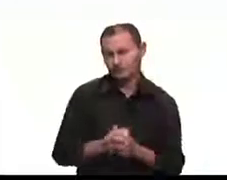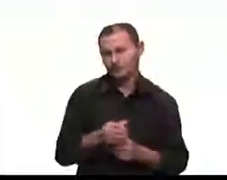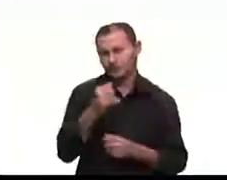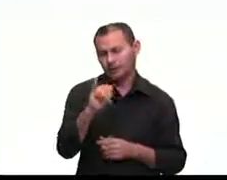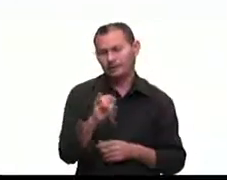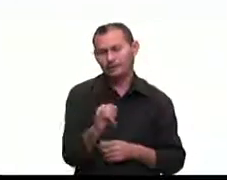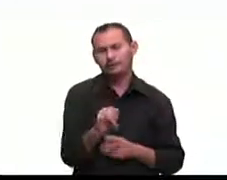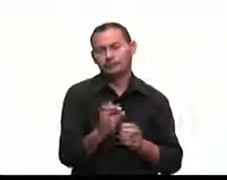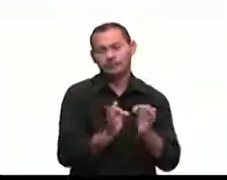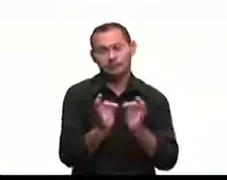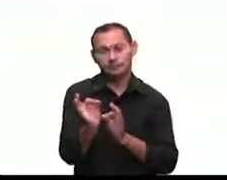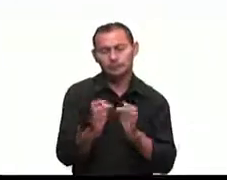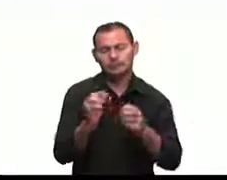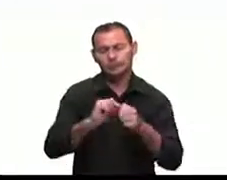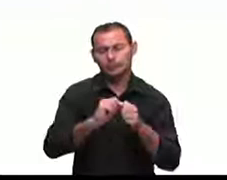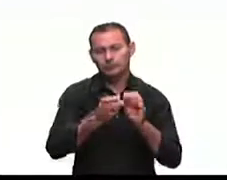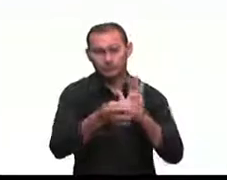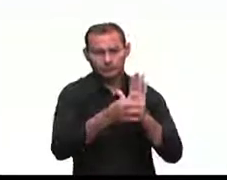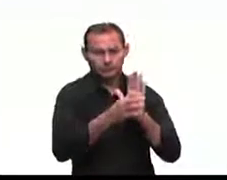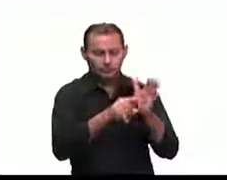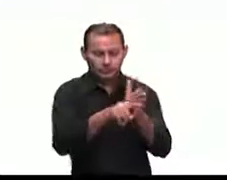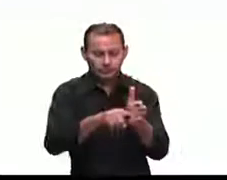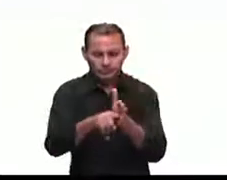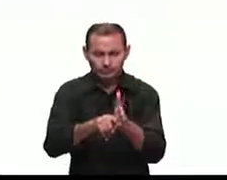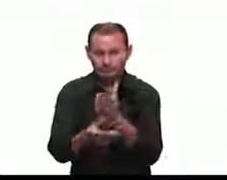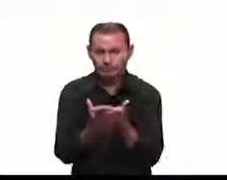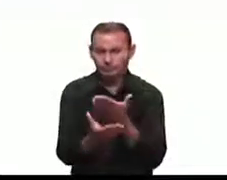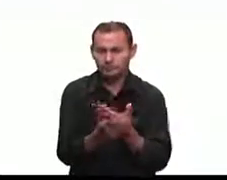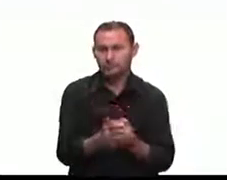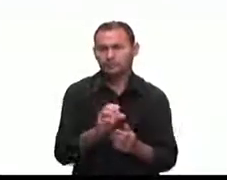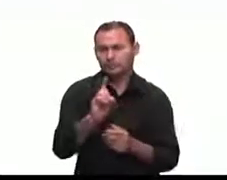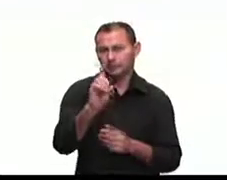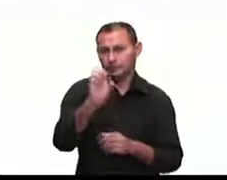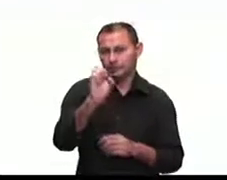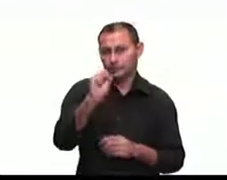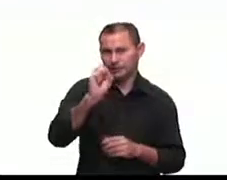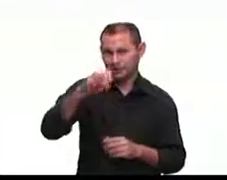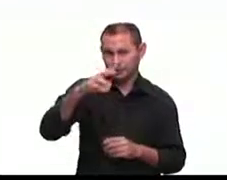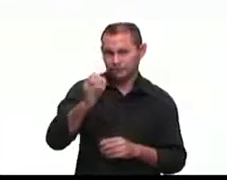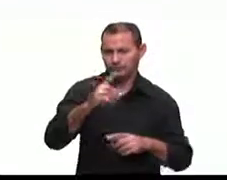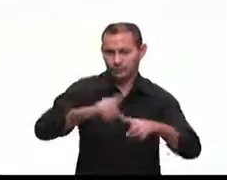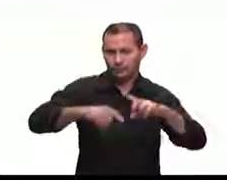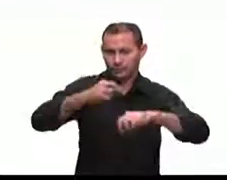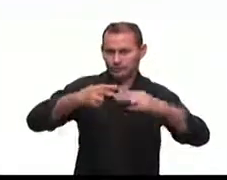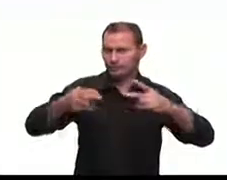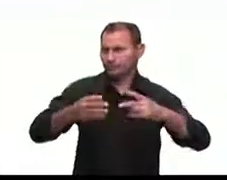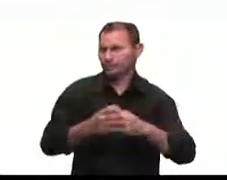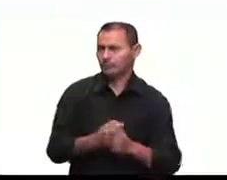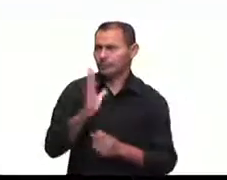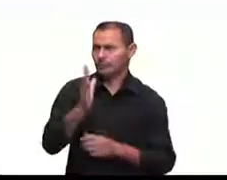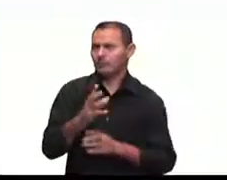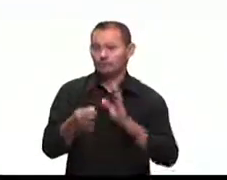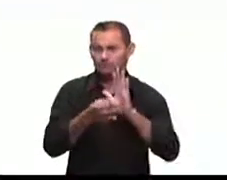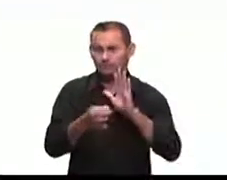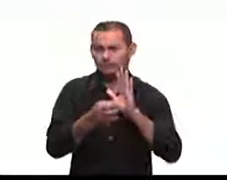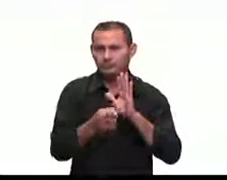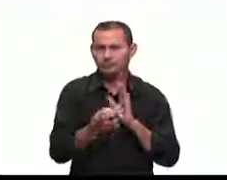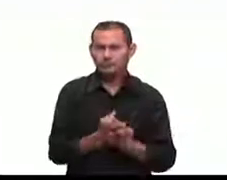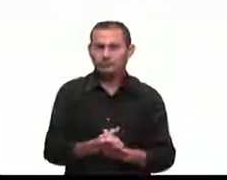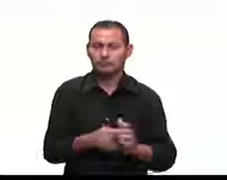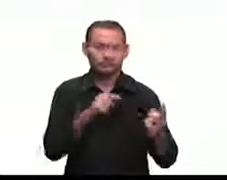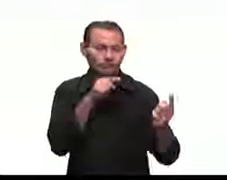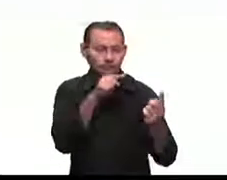partir deles elaborar uma proposta de pesquisa de desenho do produto. Então, já vem com a proposta, né,